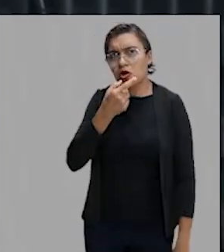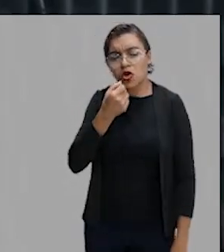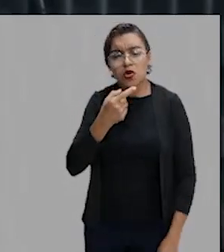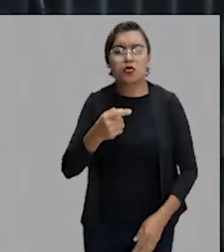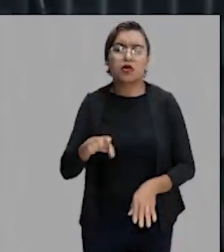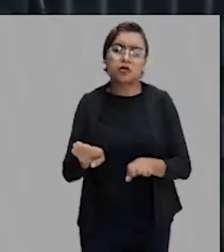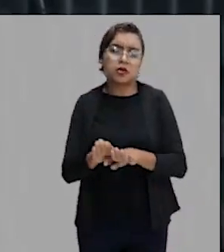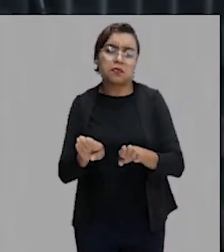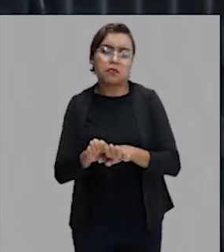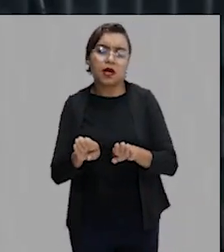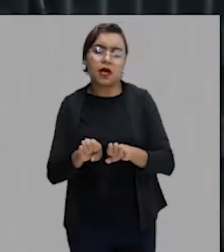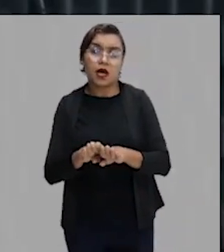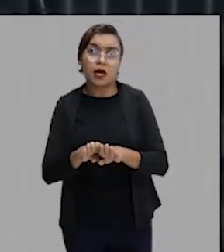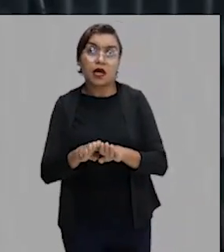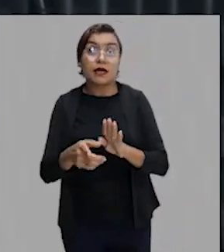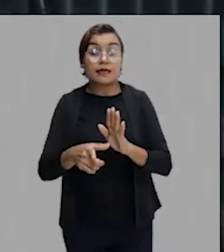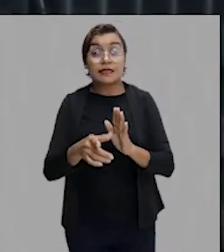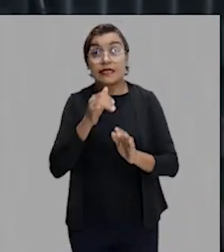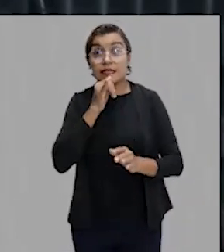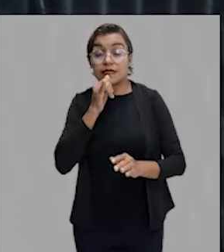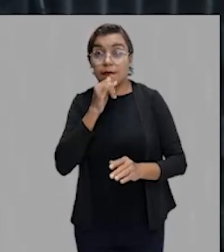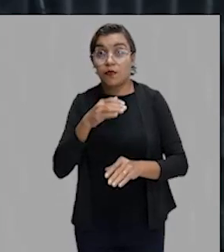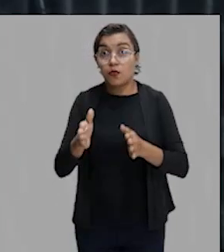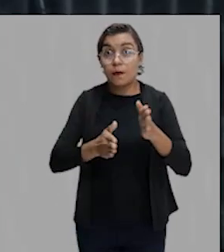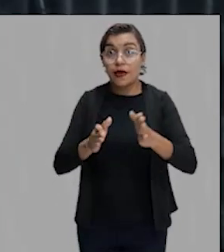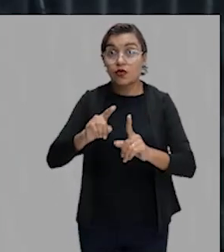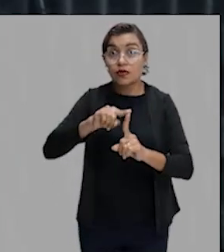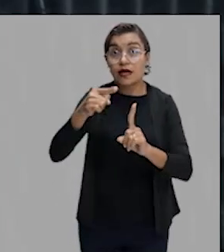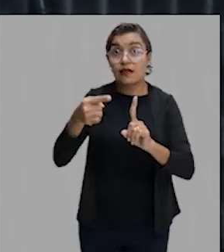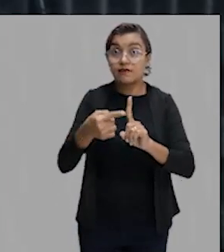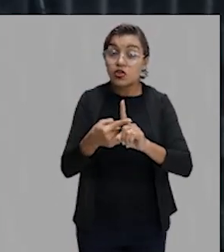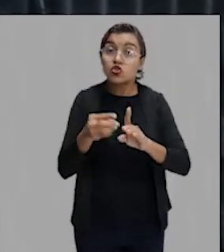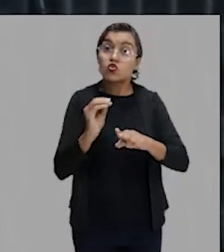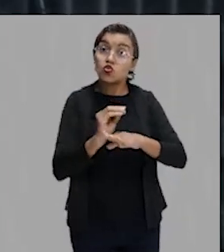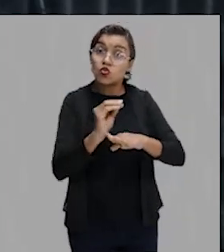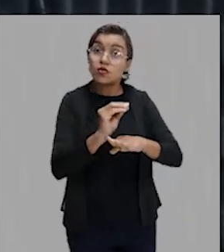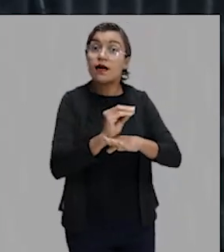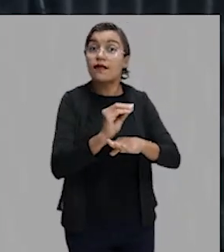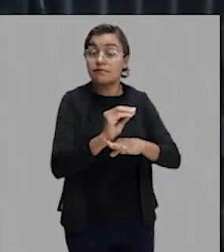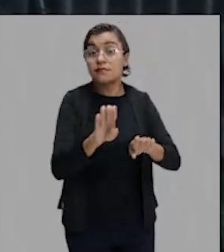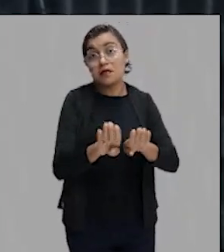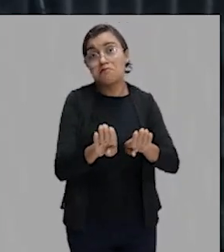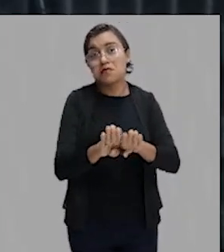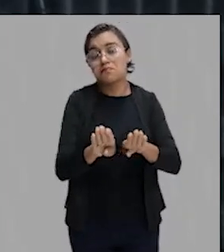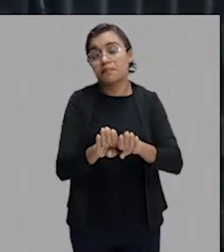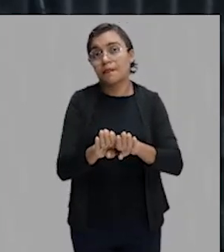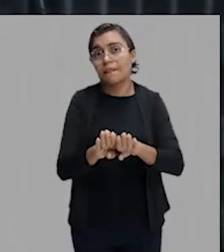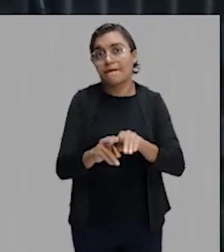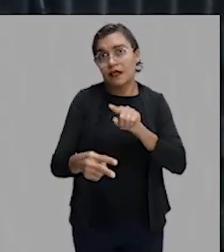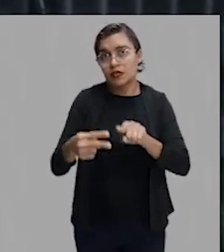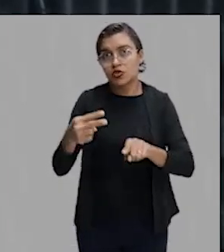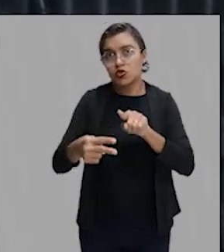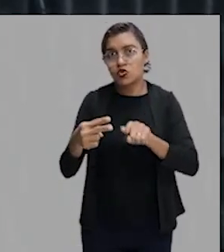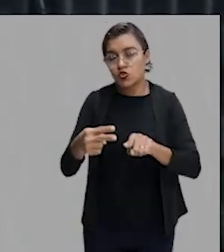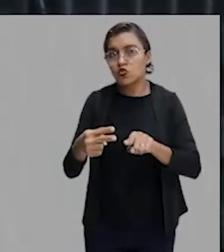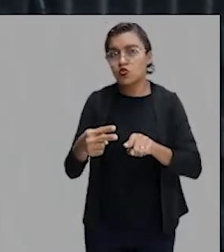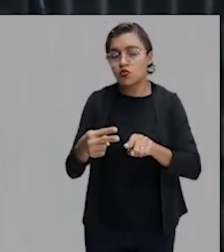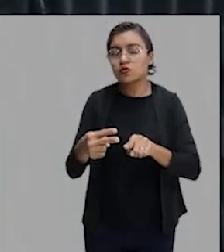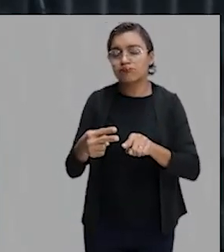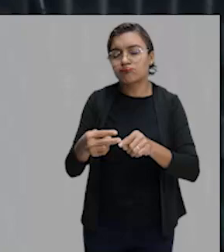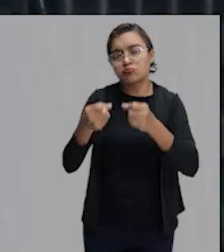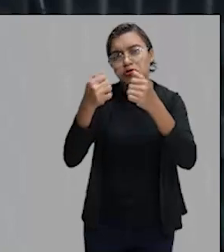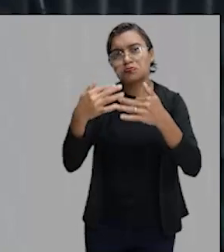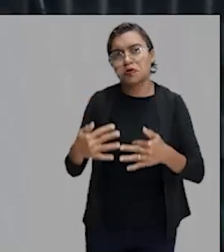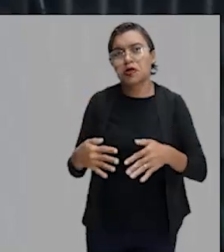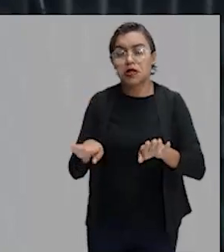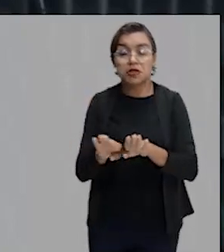cuidados pré-natais de qualidade. Então essa pauta aqui, ó, ela já está entre a primeira e a segunda onda. A segunda, principalmente, vai discutir mais isso,